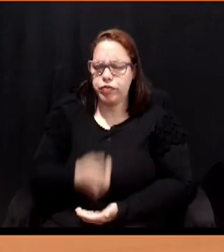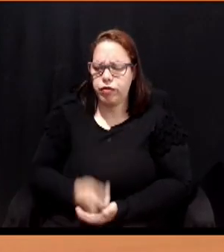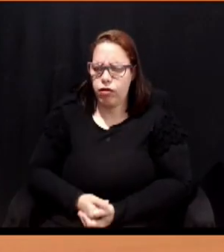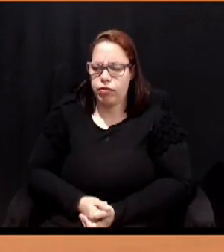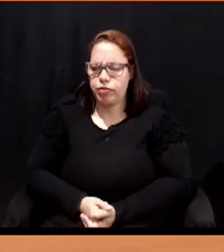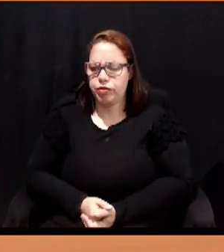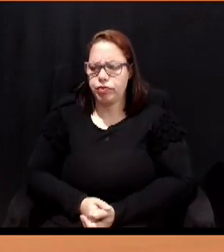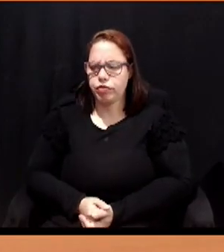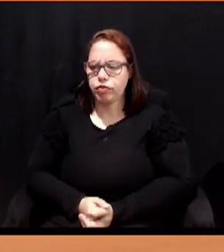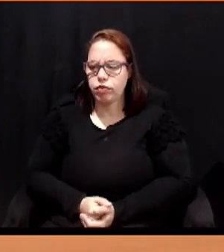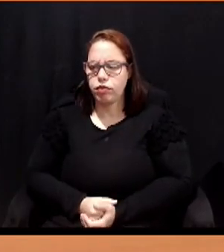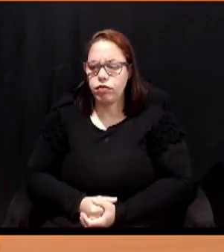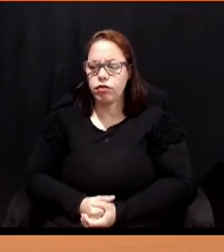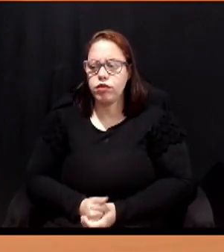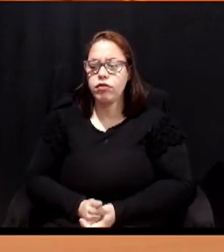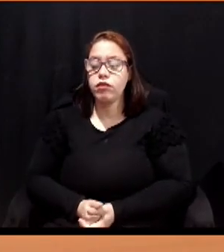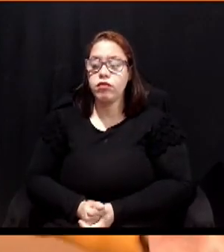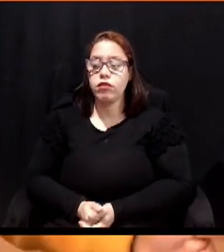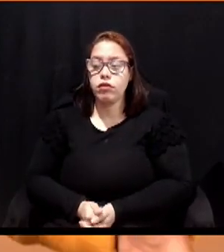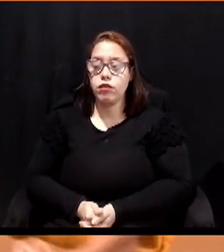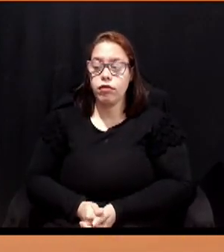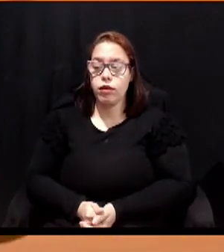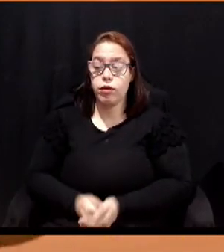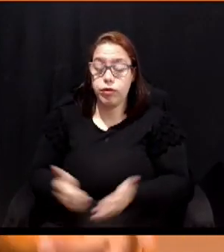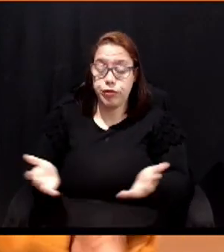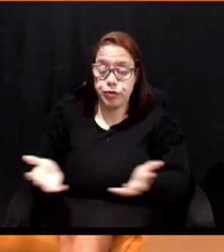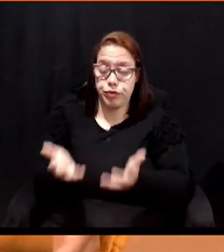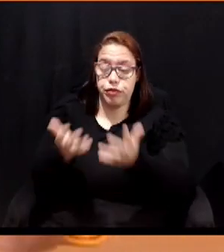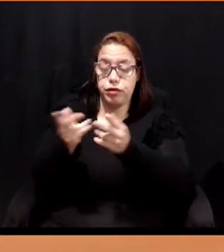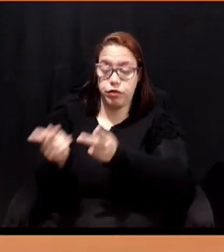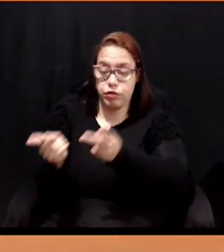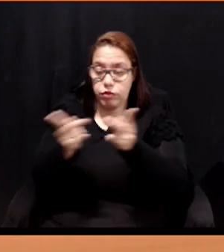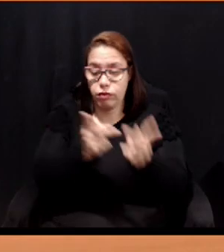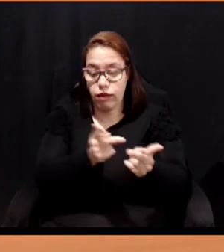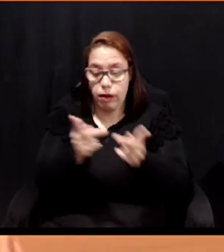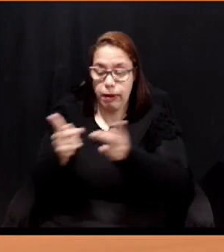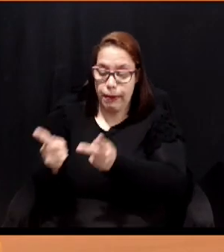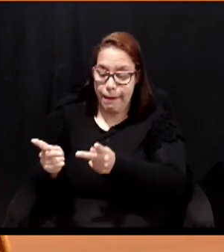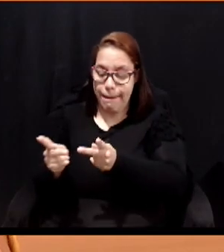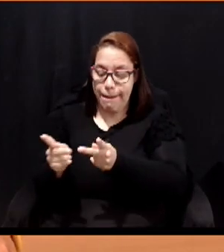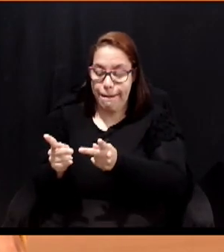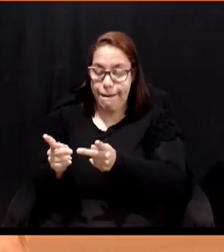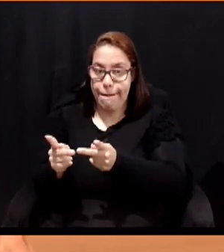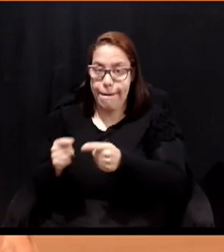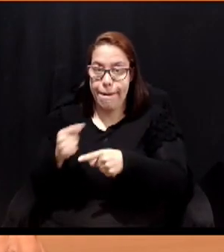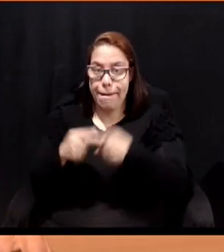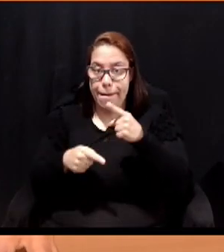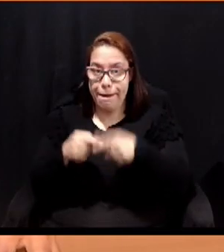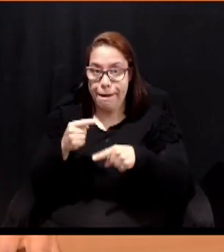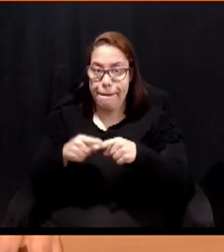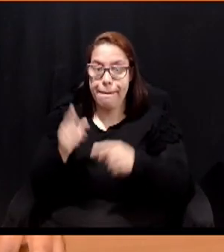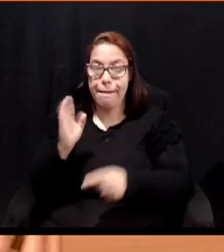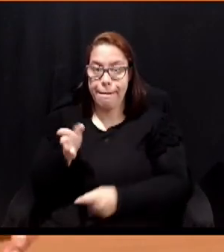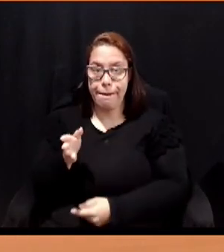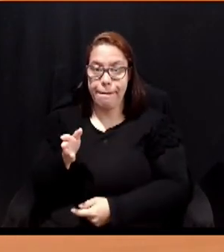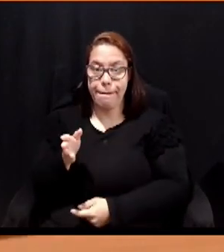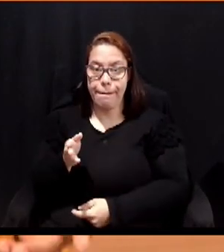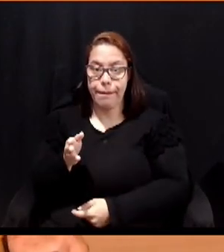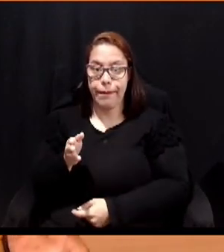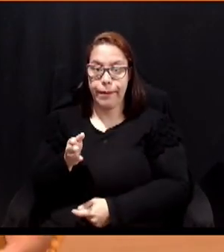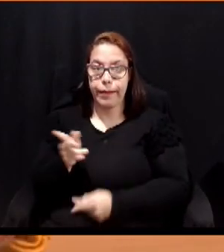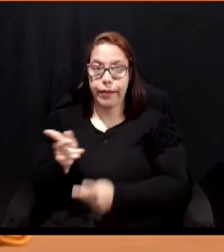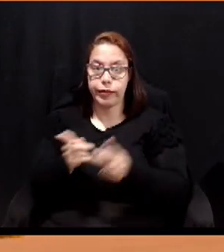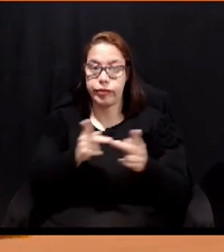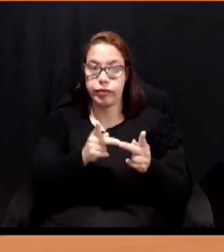de atividades. Diligência, então, fazer visita, né, aos equipamentos. A gente já fez uma que era uma visita ao Centro de Referência